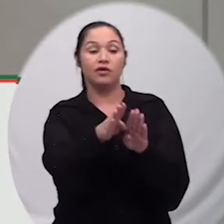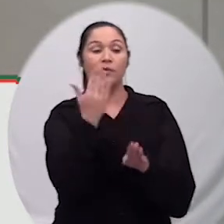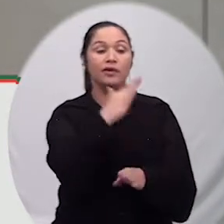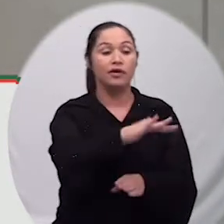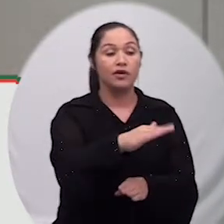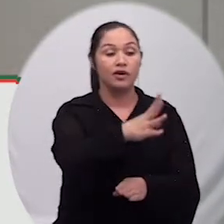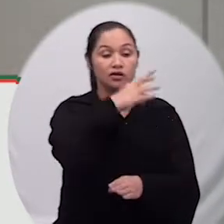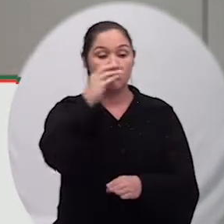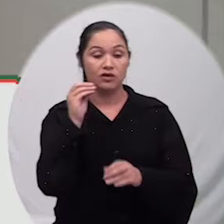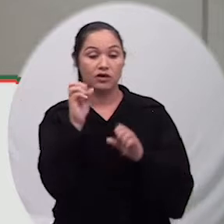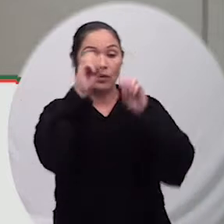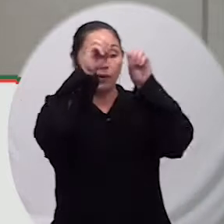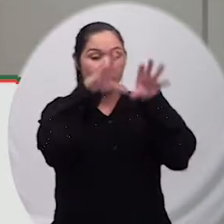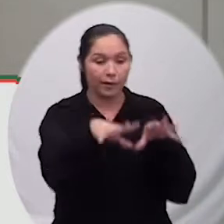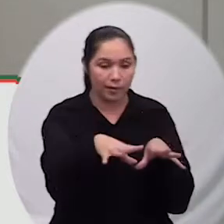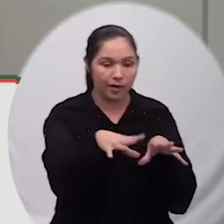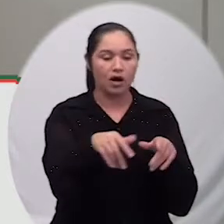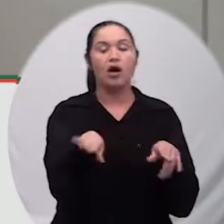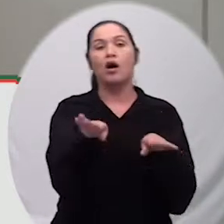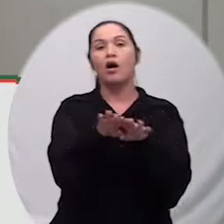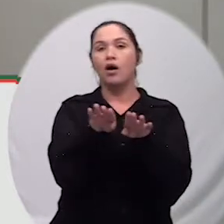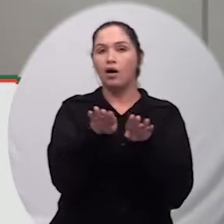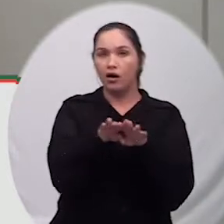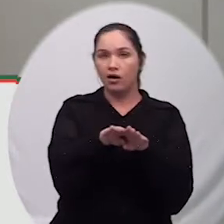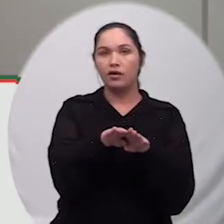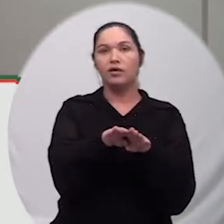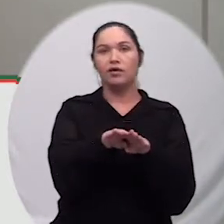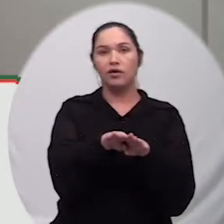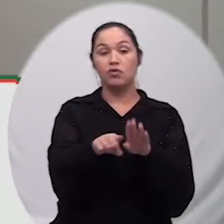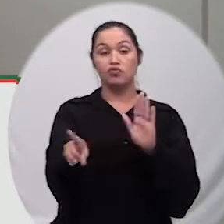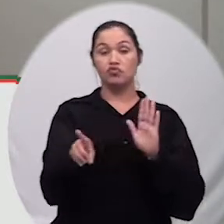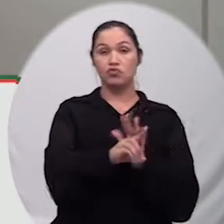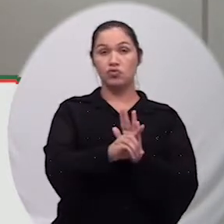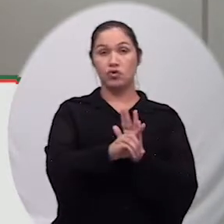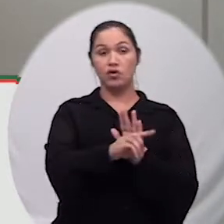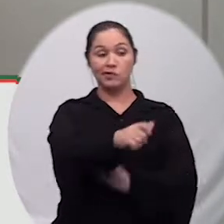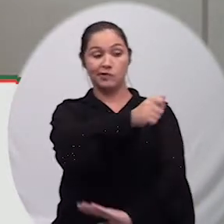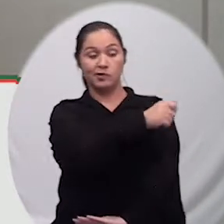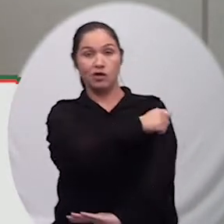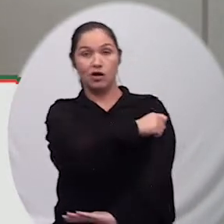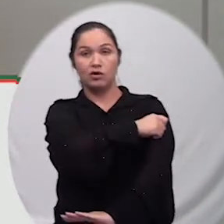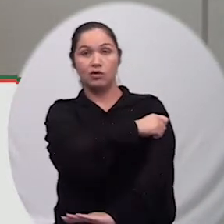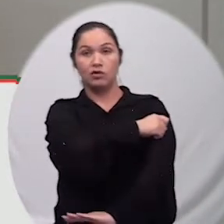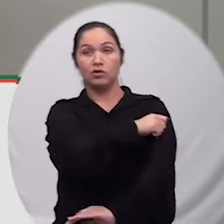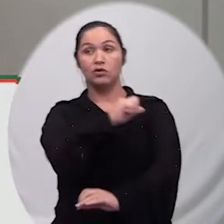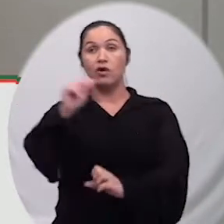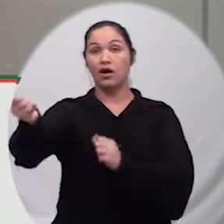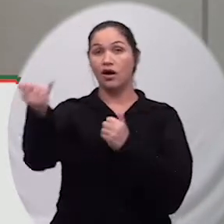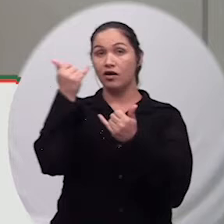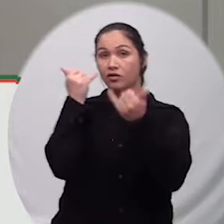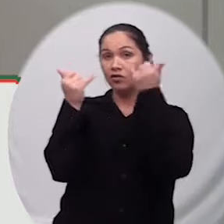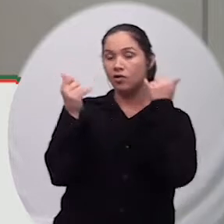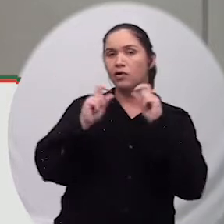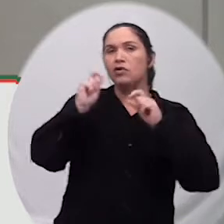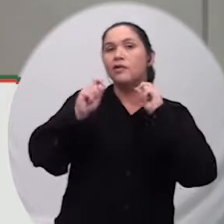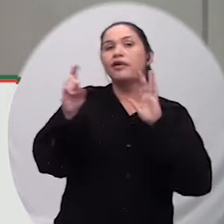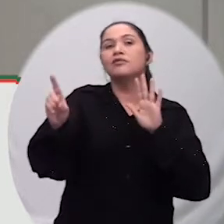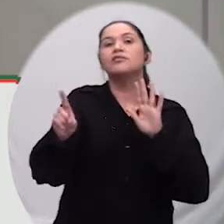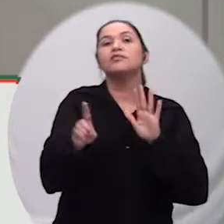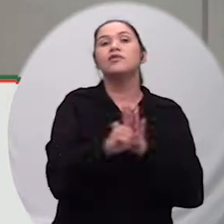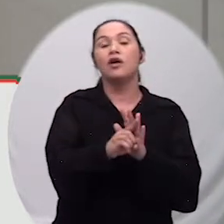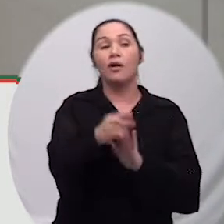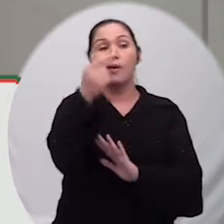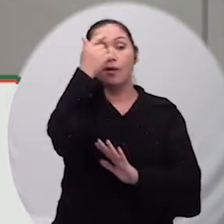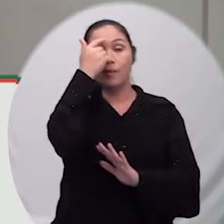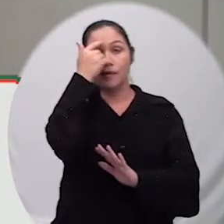adolescente, direito do estudante de ser informado sobre os próprios direitos, visando ao exercício da